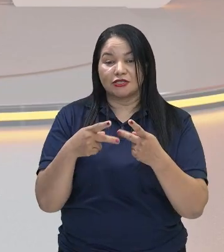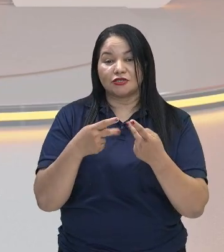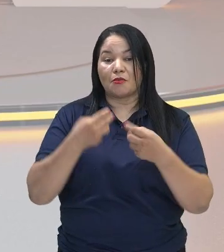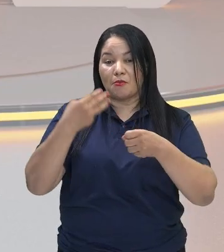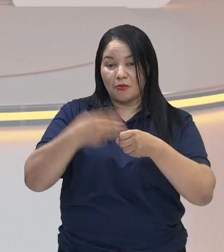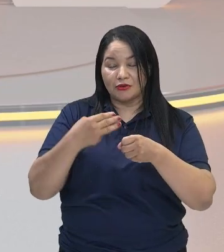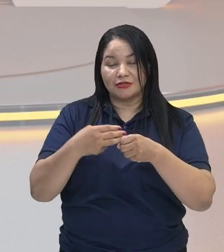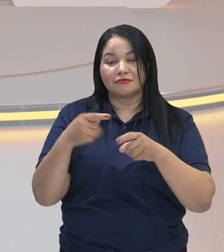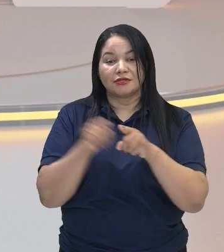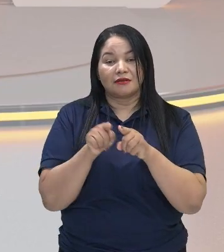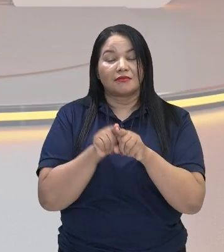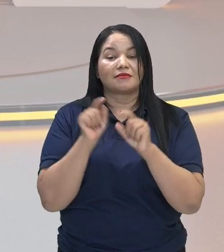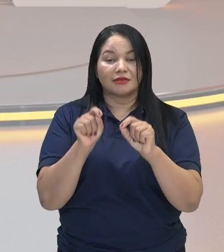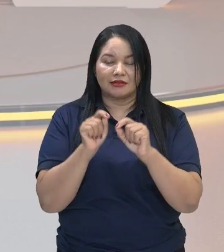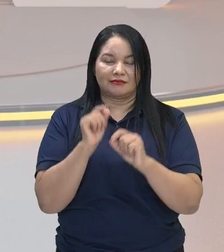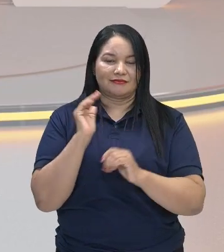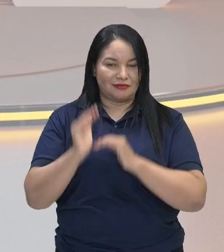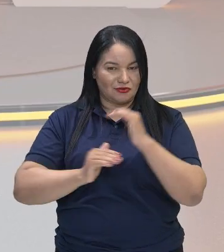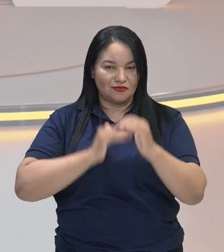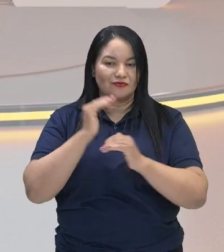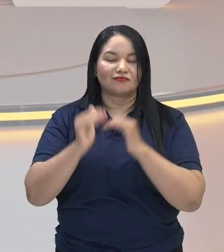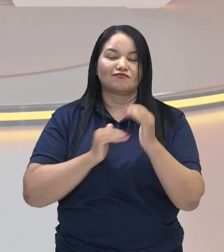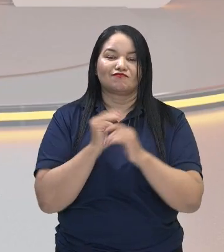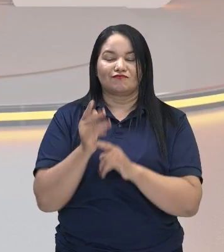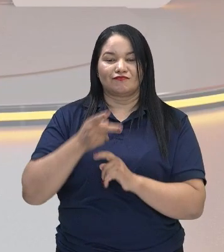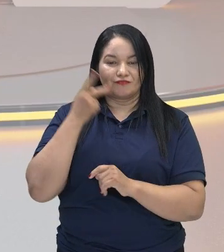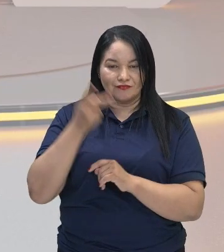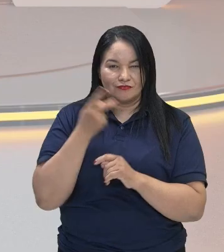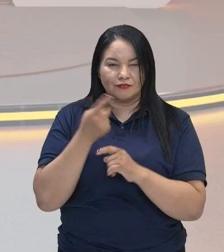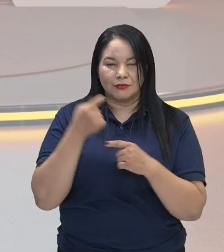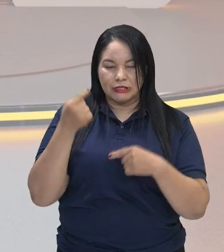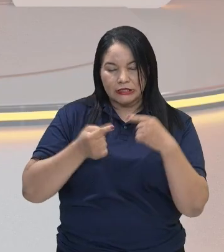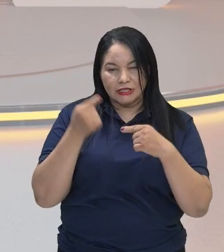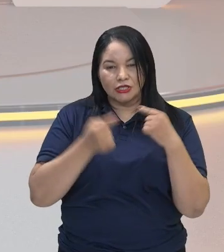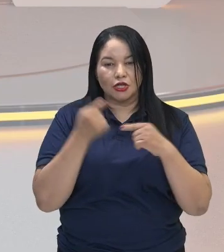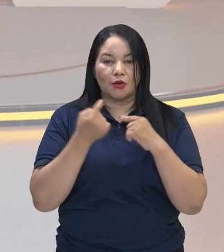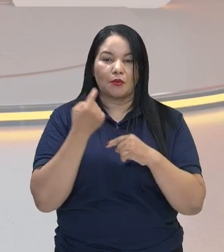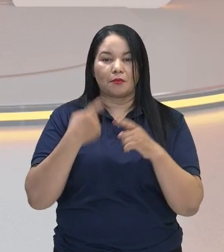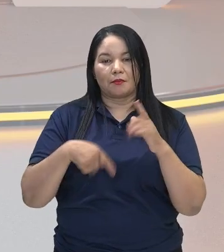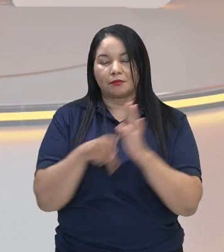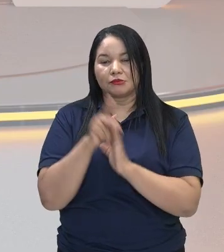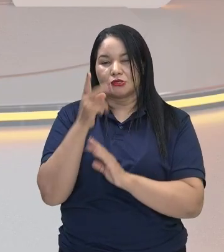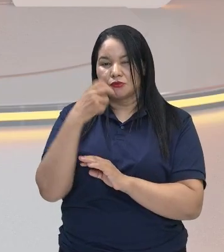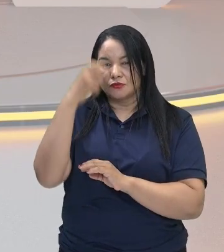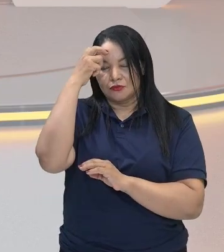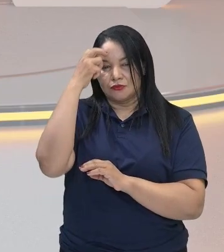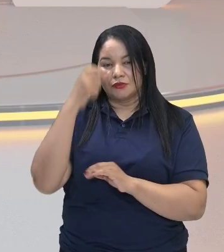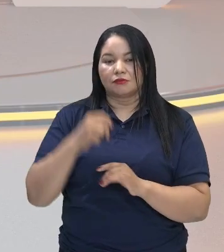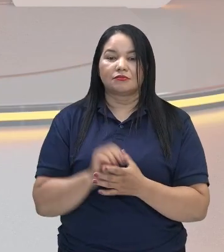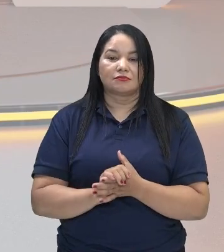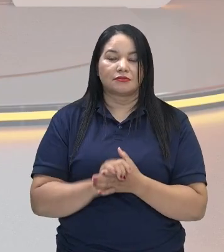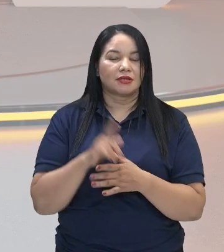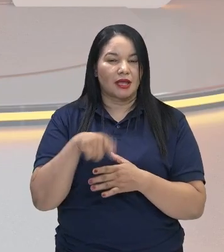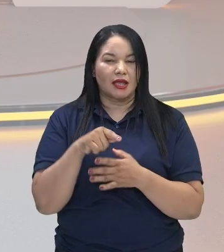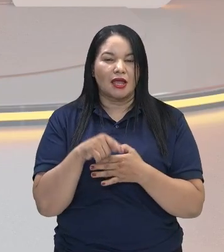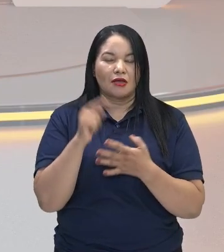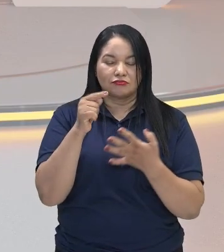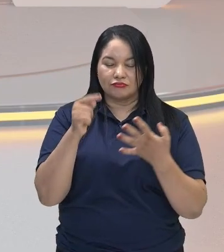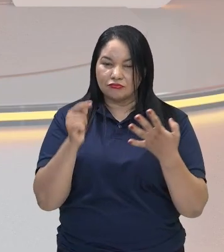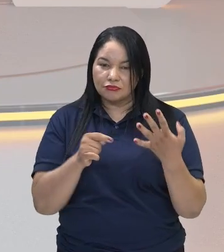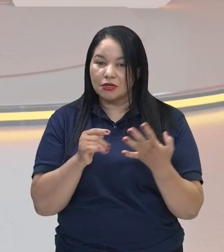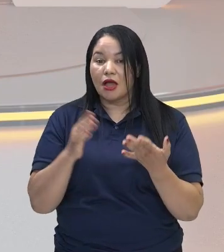para o desenvolvimento de políticas culturais. Estas são apenas